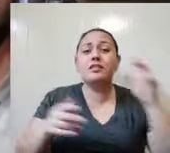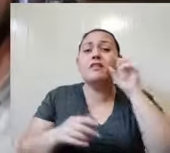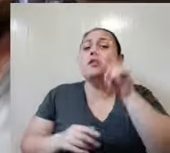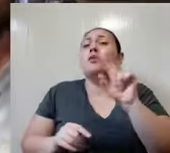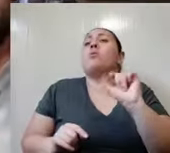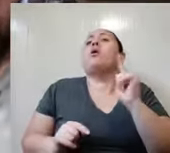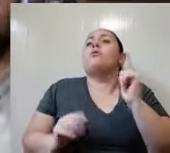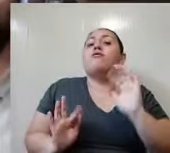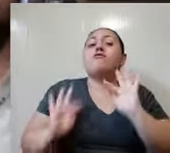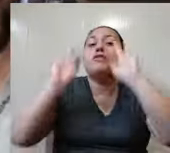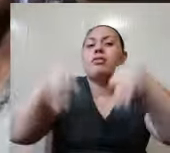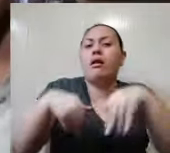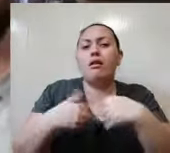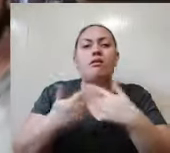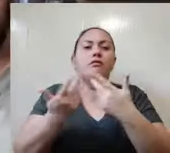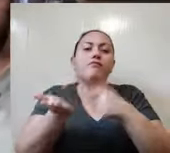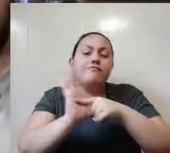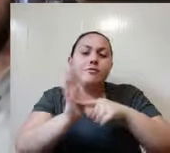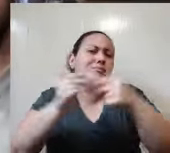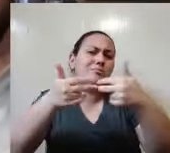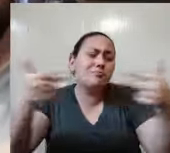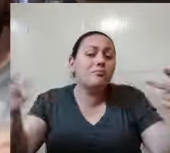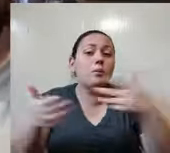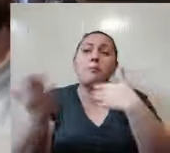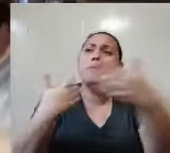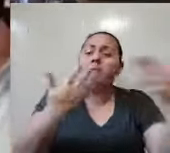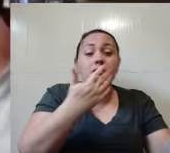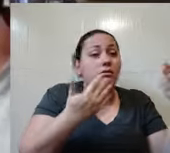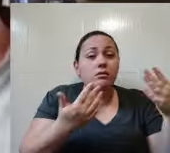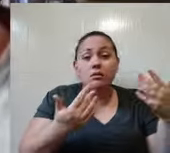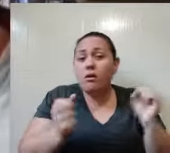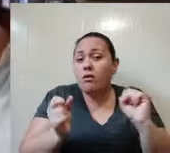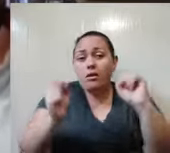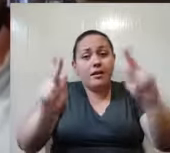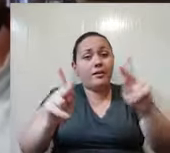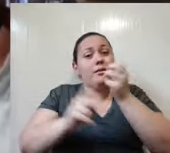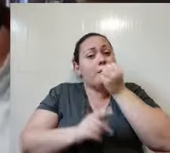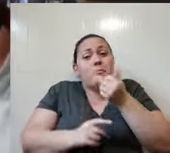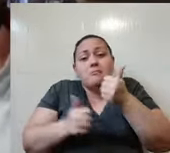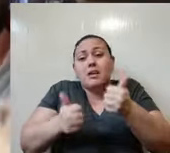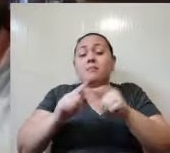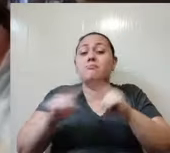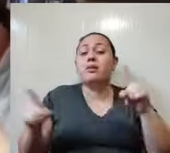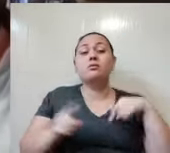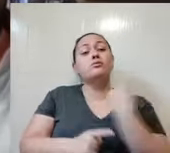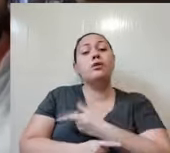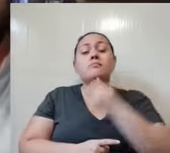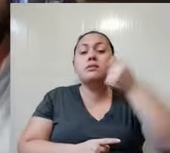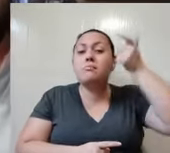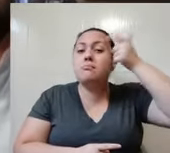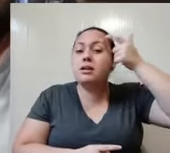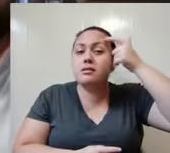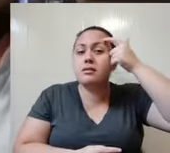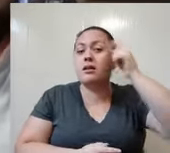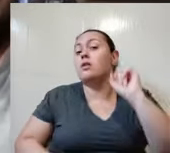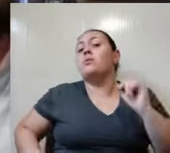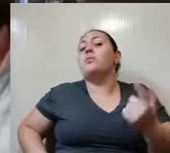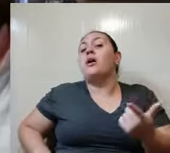bem. Porque a gente tem que pensar qual que é o preço que a gente está disposto